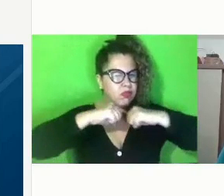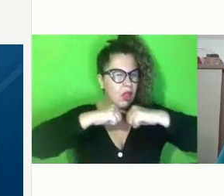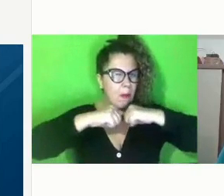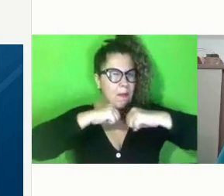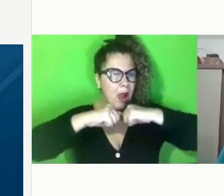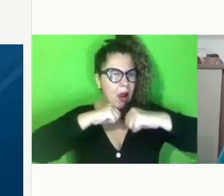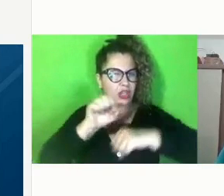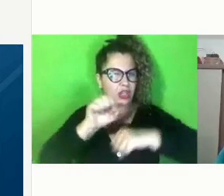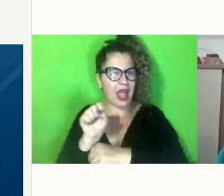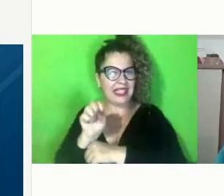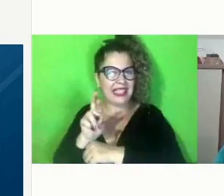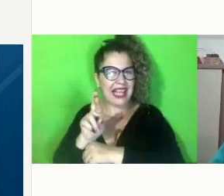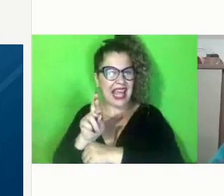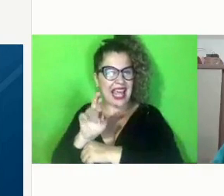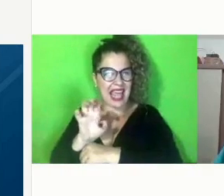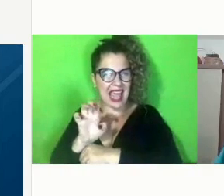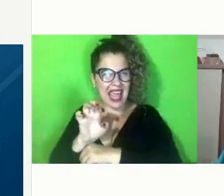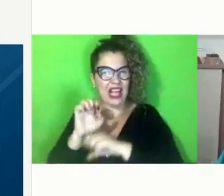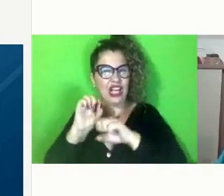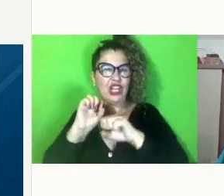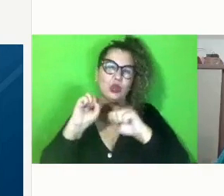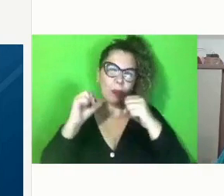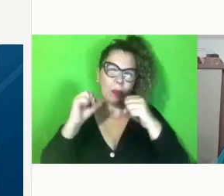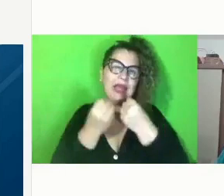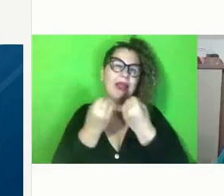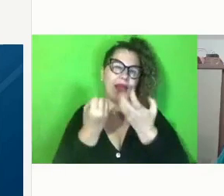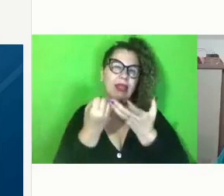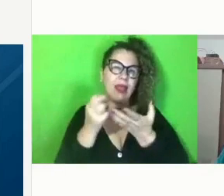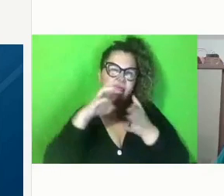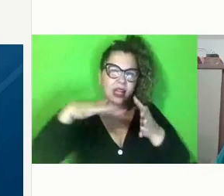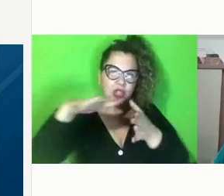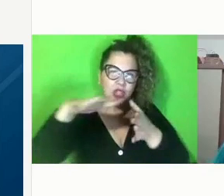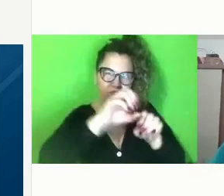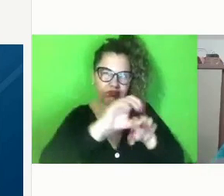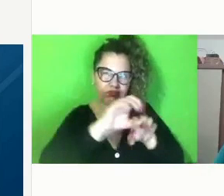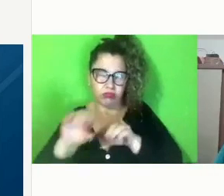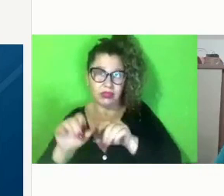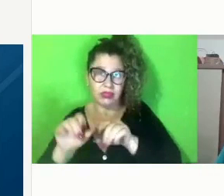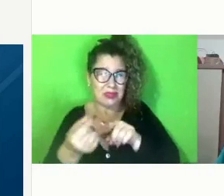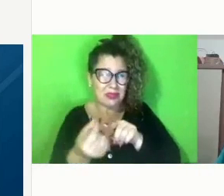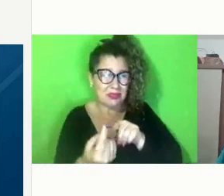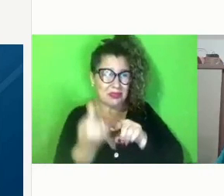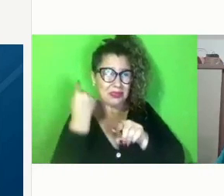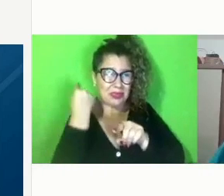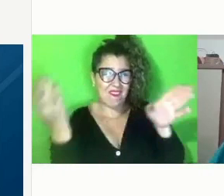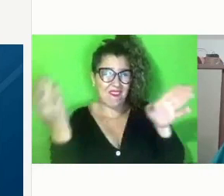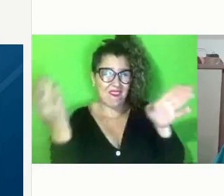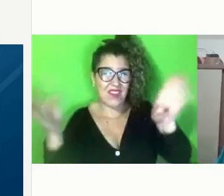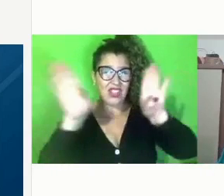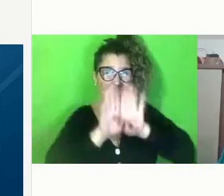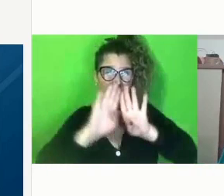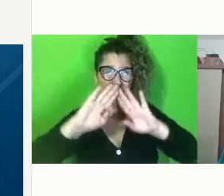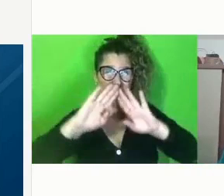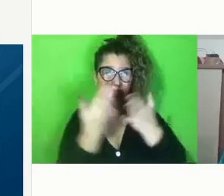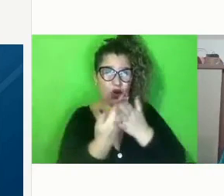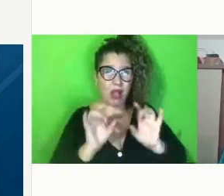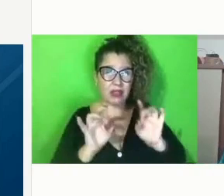que a ideia era fechar as escolas de educação especial. Assim, do nada, de repente, e